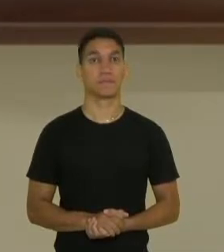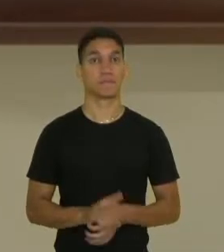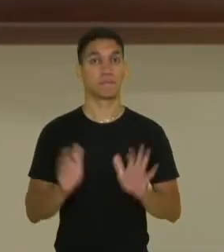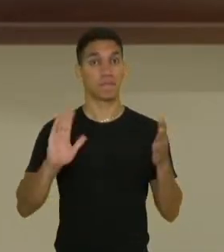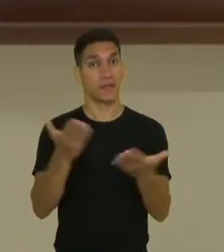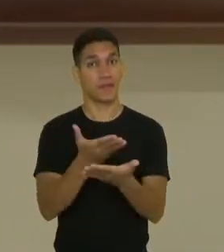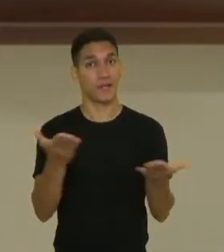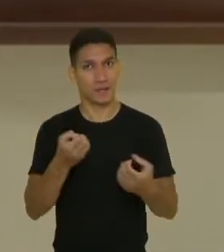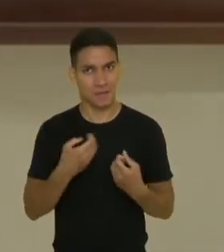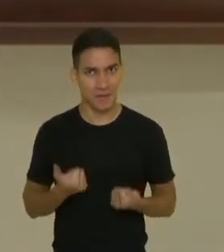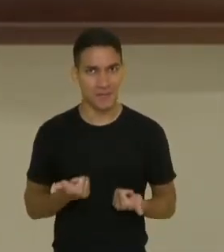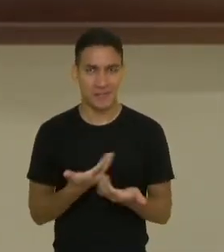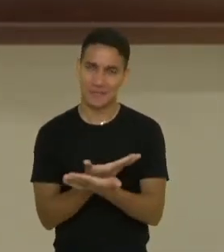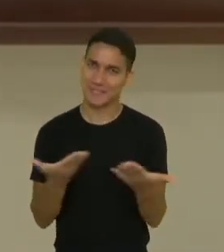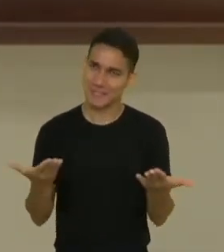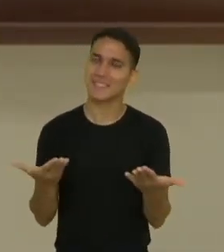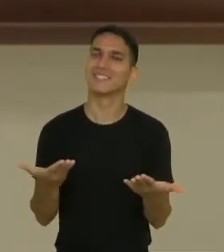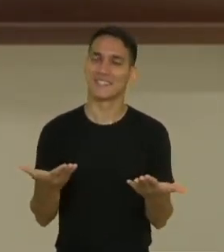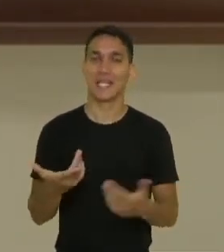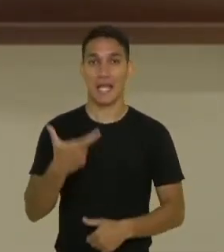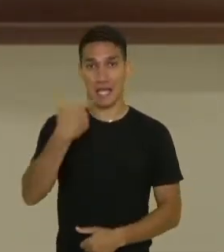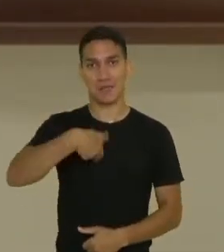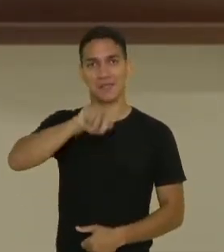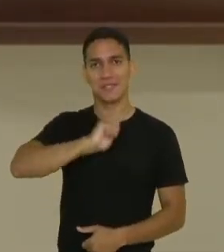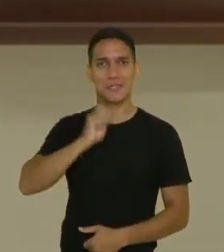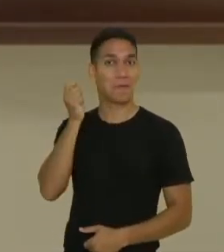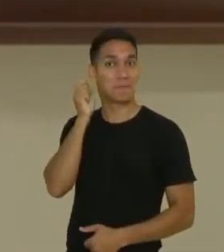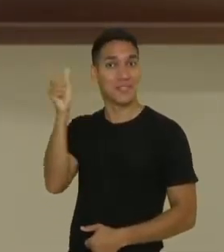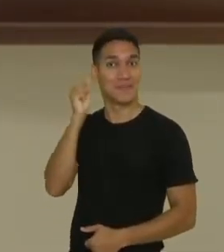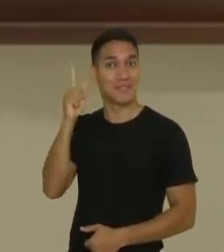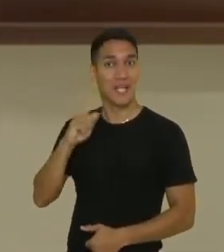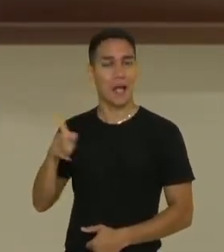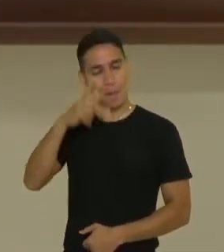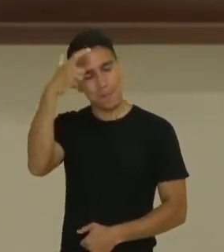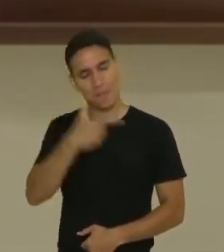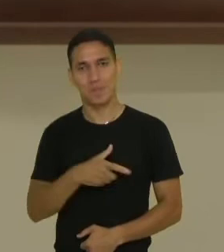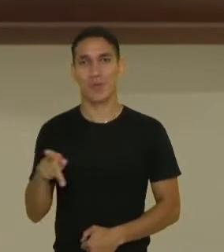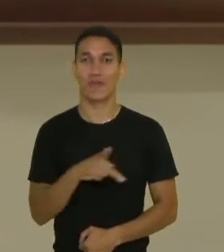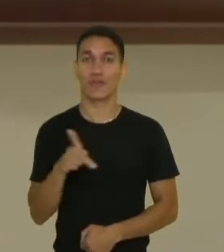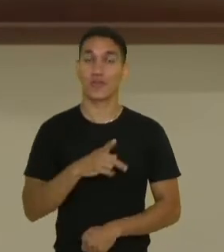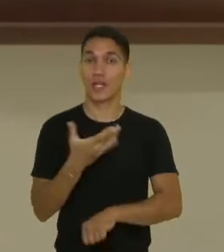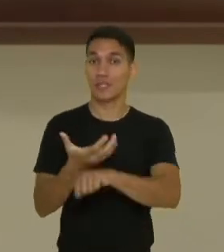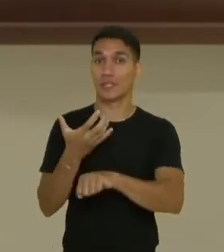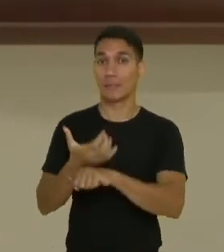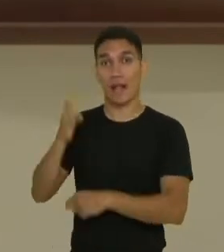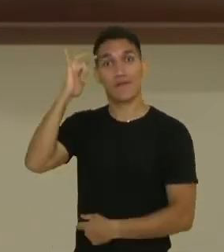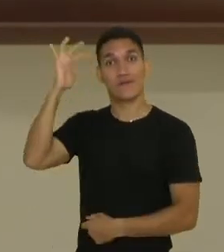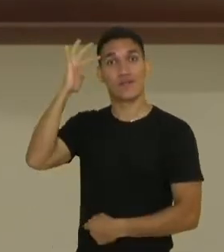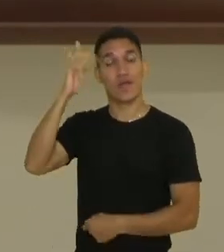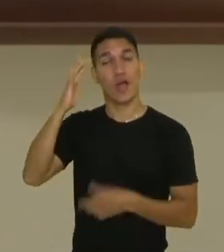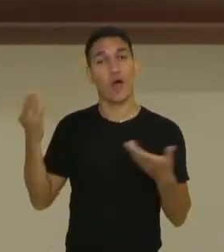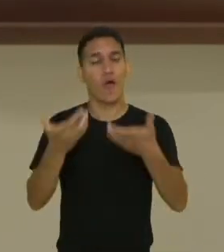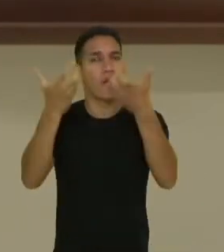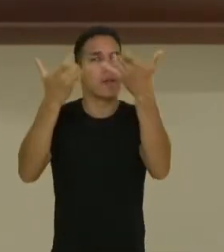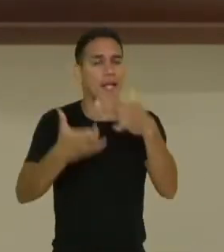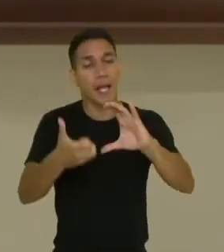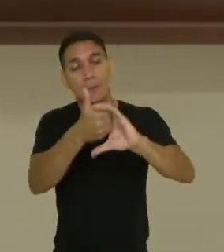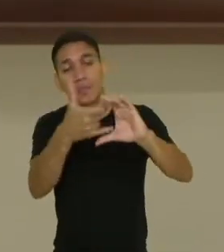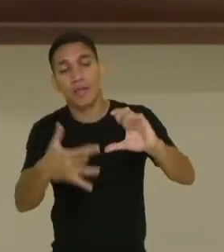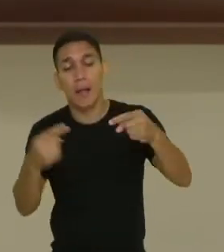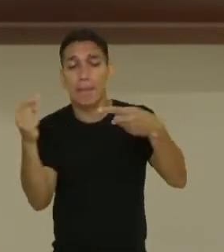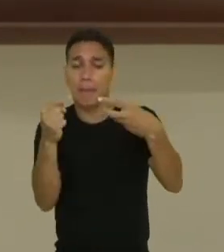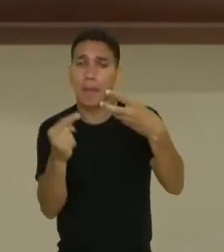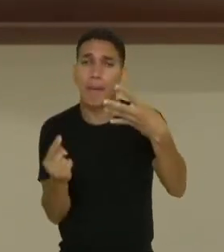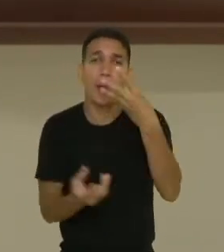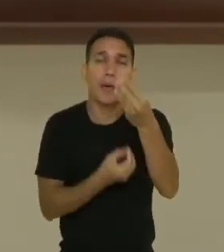Ei, pessoal, tudo bem com vocês? Meu nome é Carol, sou professora de filosofia e hoje nós vamos falar sobre as características do